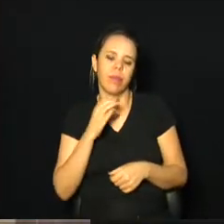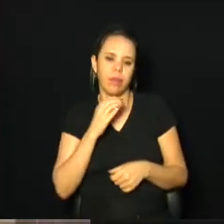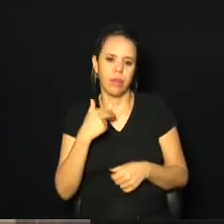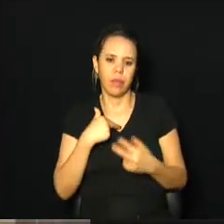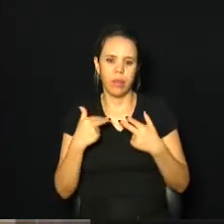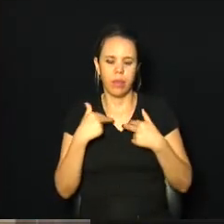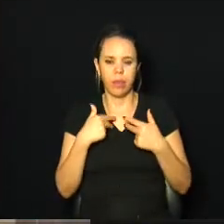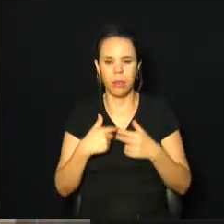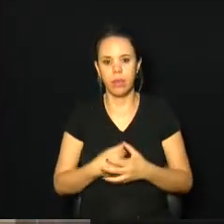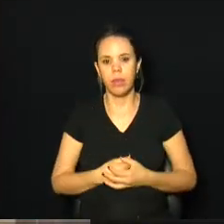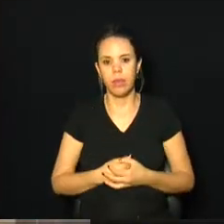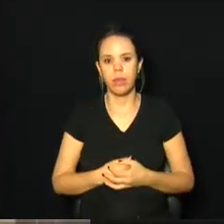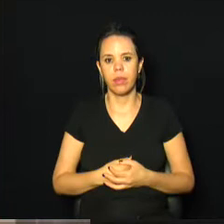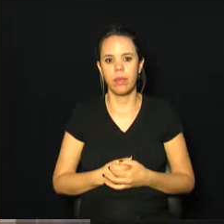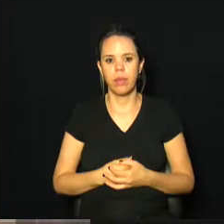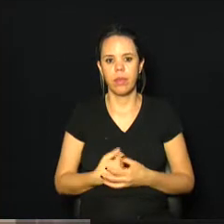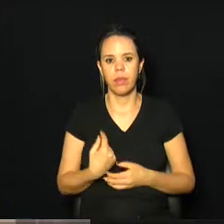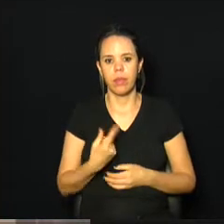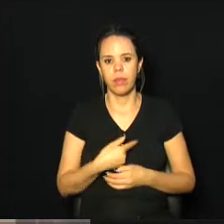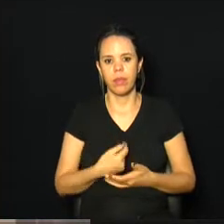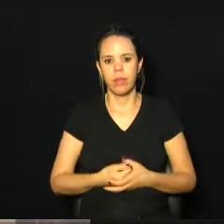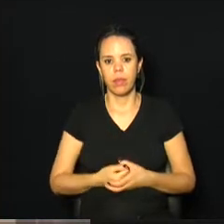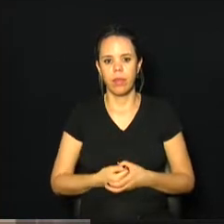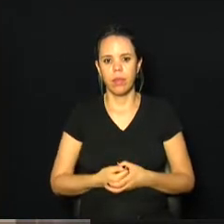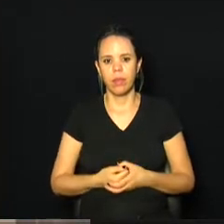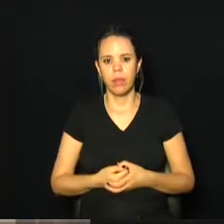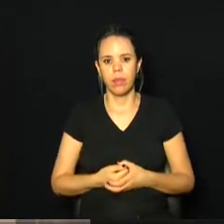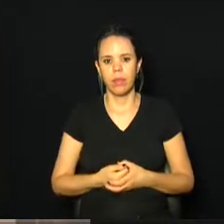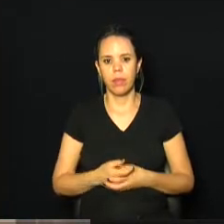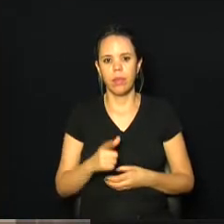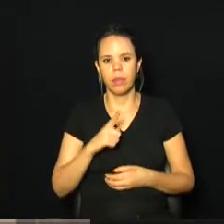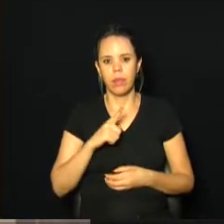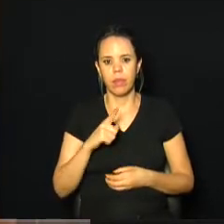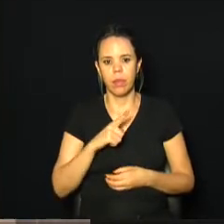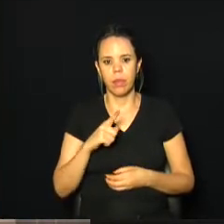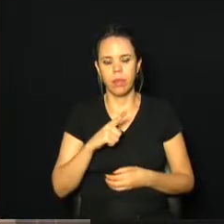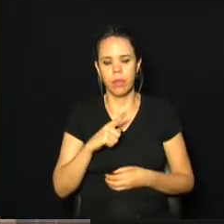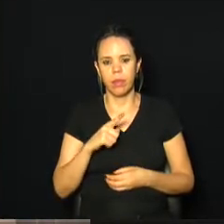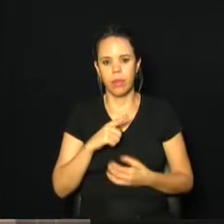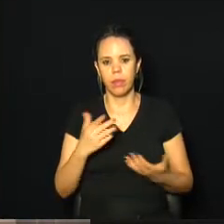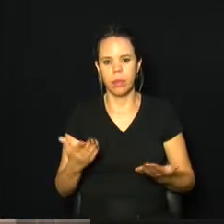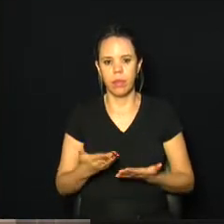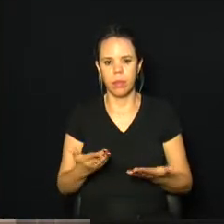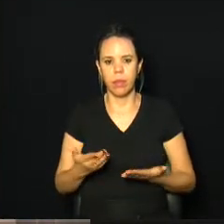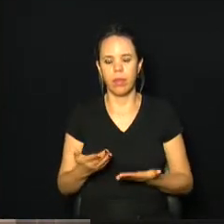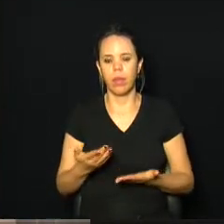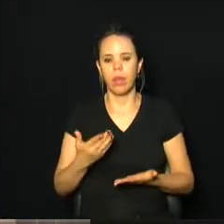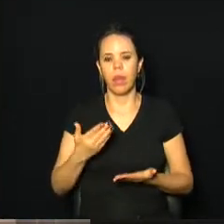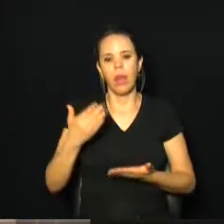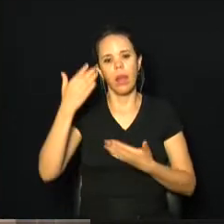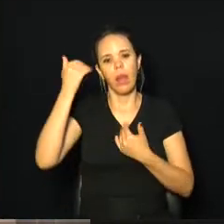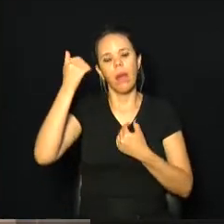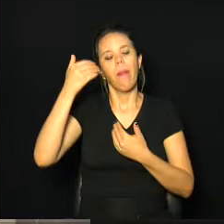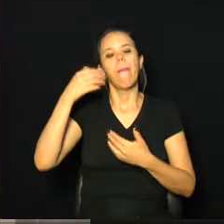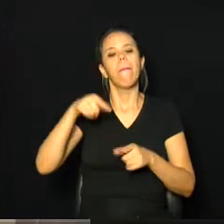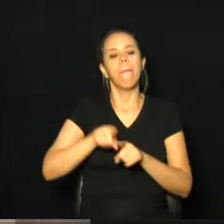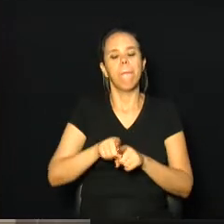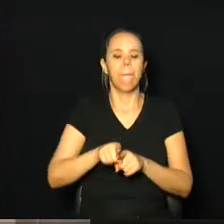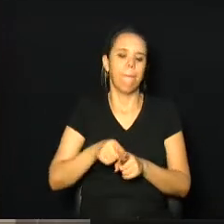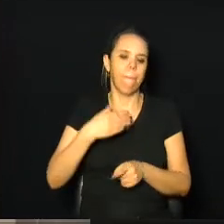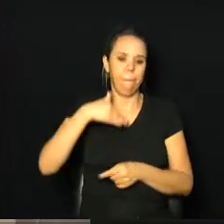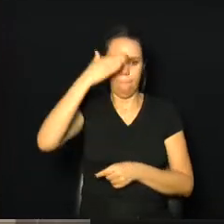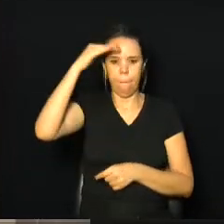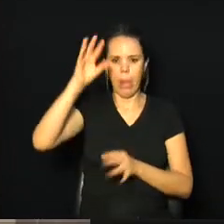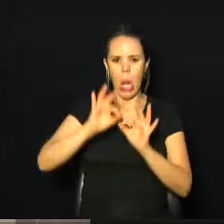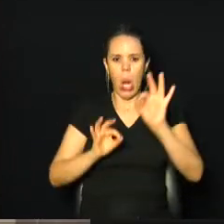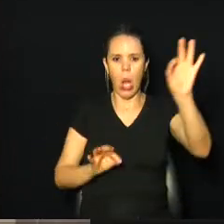cada um para um lado. Mas a gente... tem isso aí, o Talmo está agora lá na Arábia Saudita, quer dizer, está longe